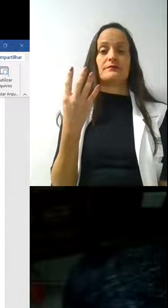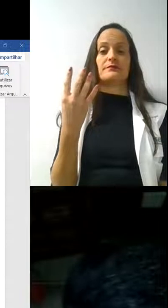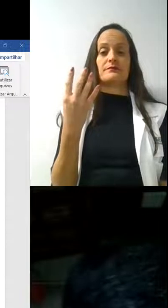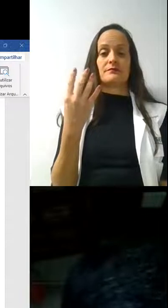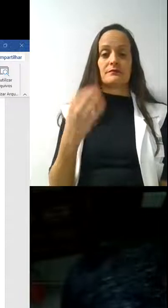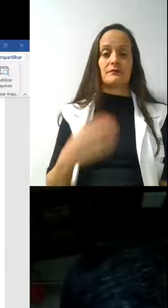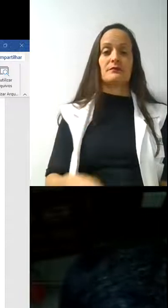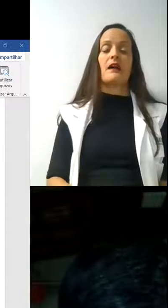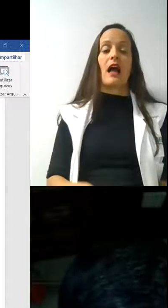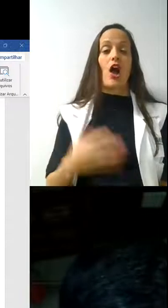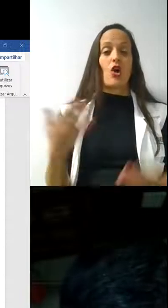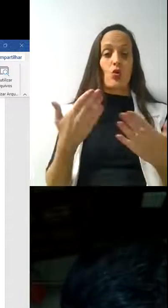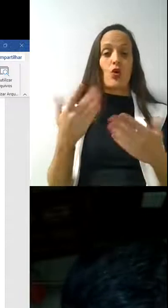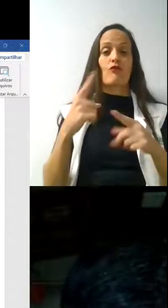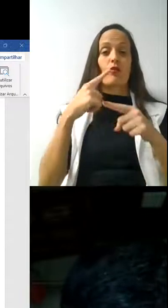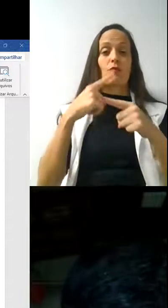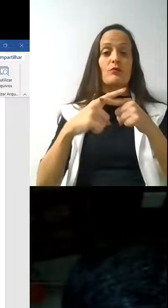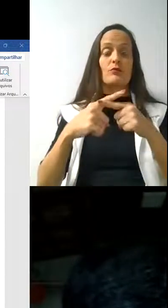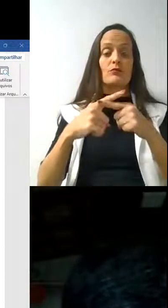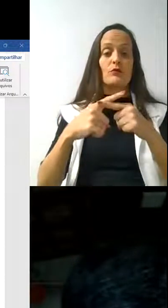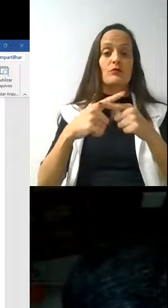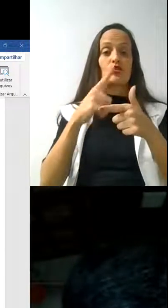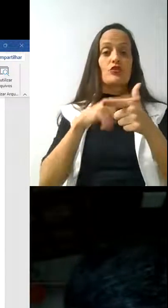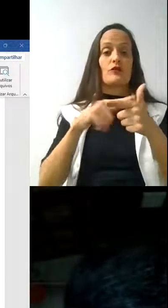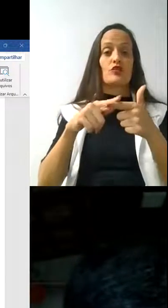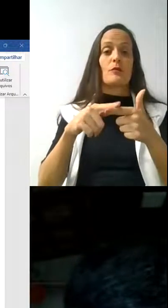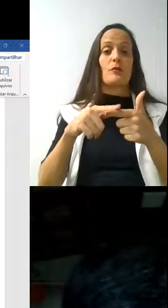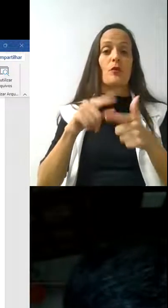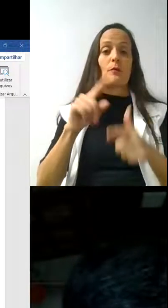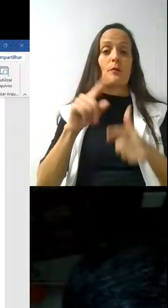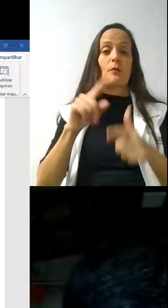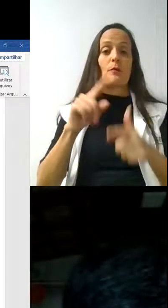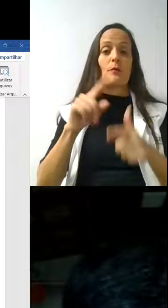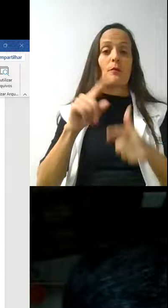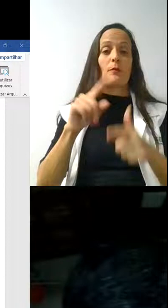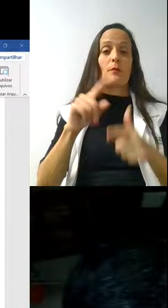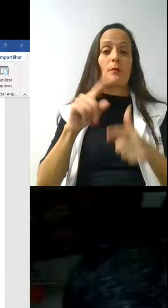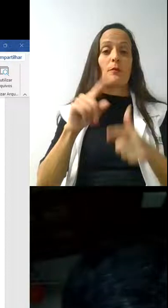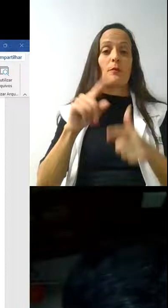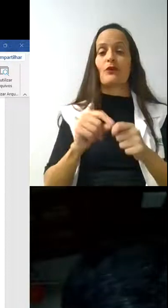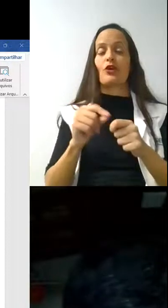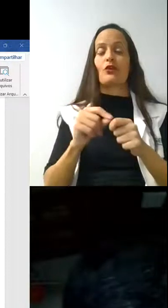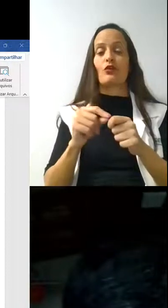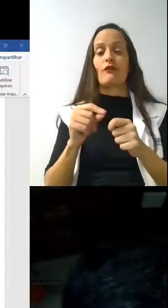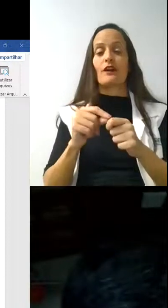1000 novamente, porque agora eu estou transformando para quilômetro. Então, vai ser